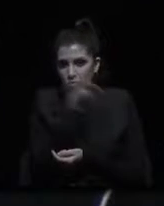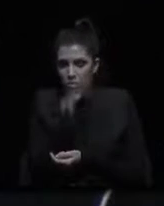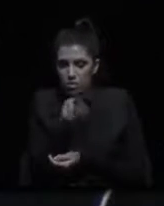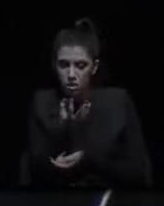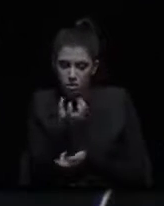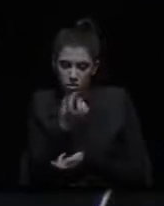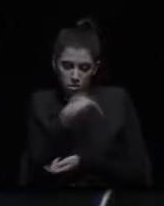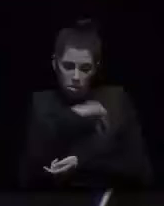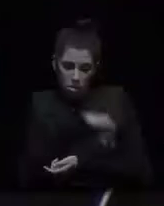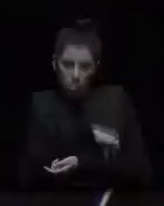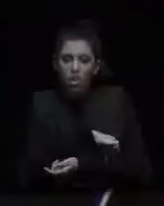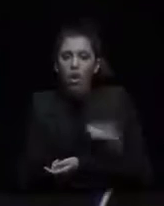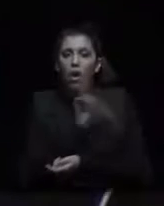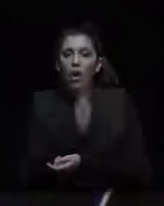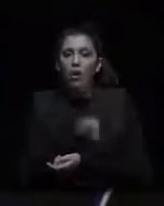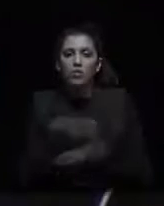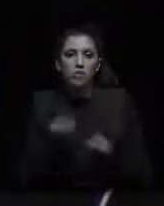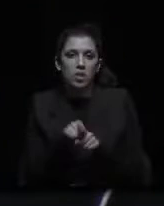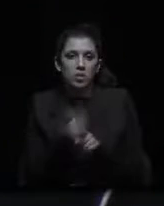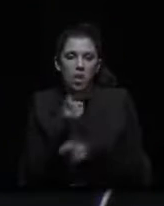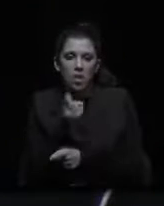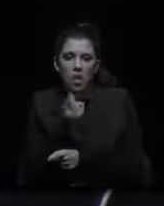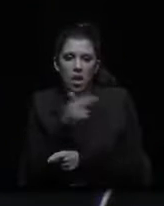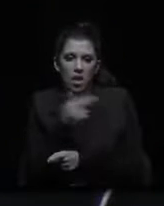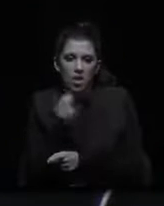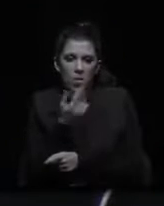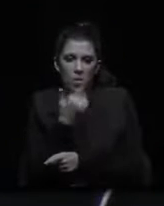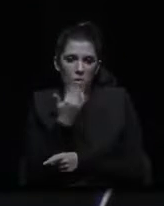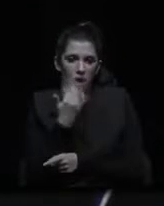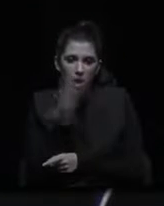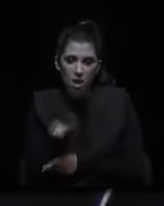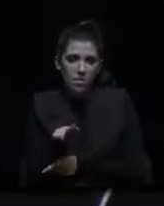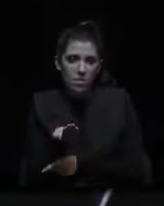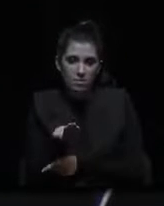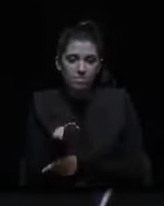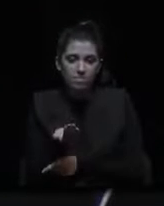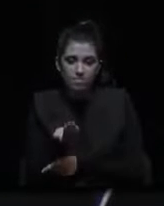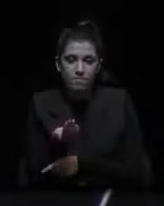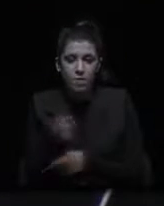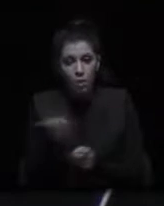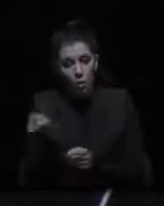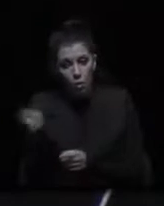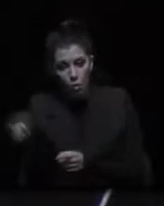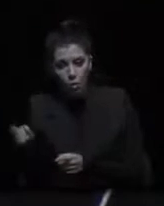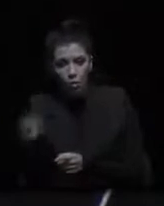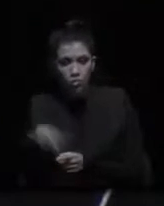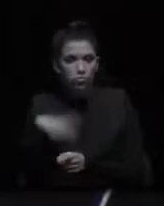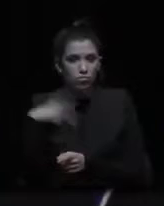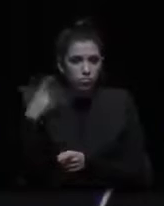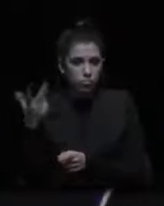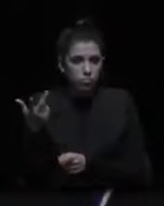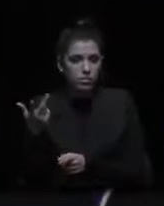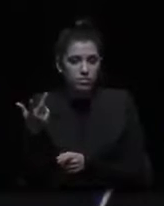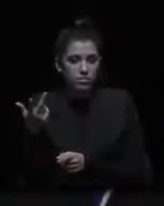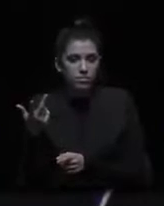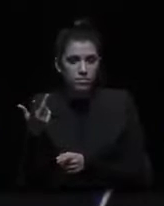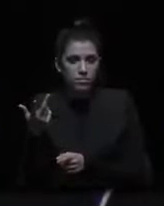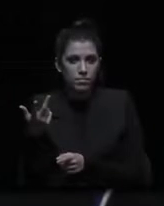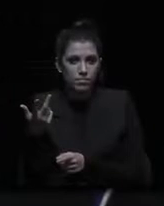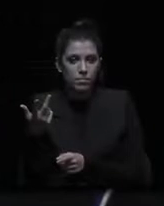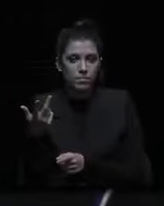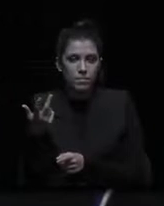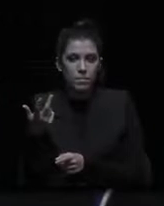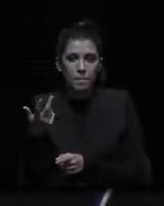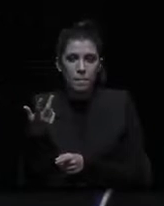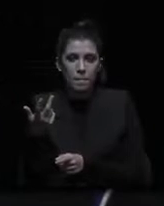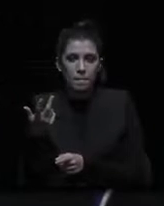valor, o que representa uns escassos euros a cada sujeito passivo, enquanto muitos outros dos que mais precisam, pura e